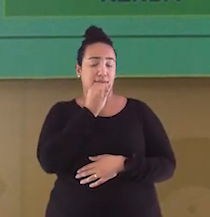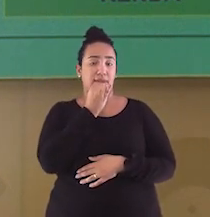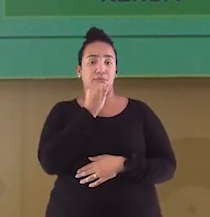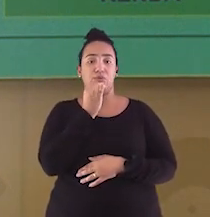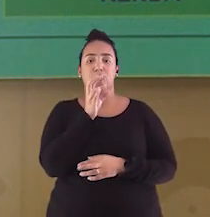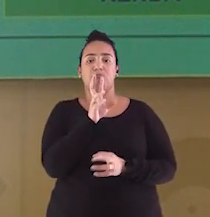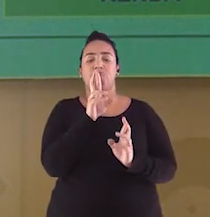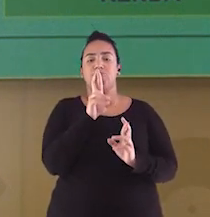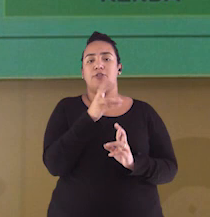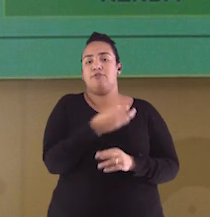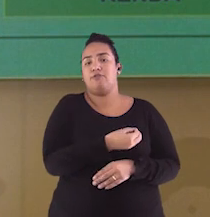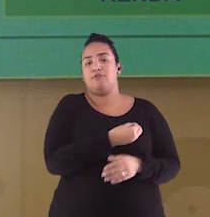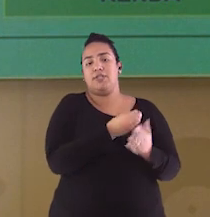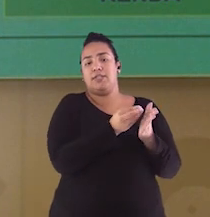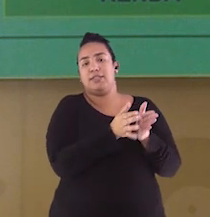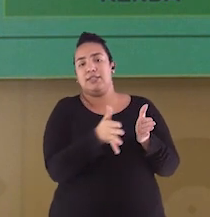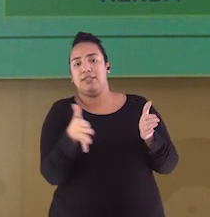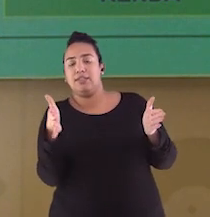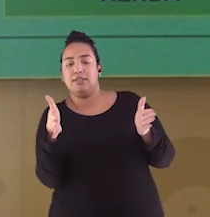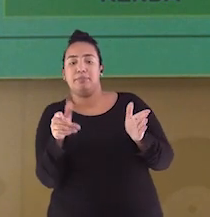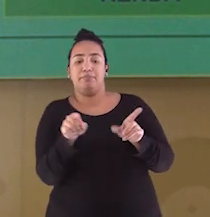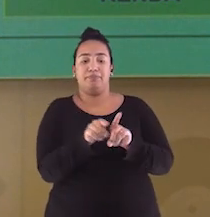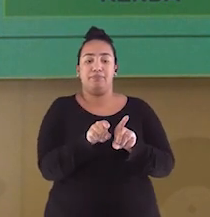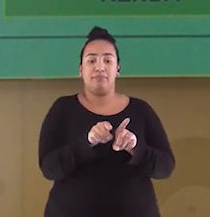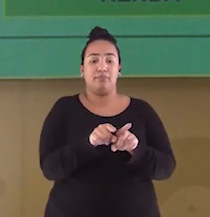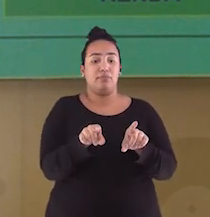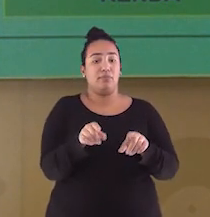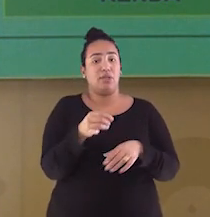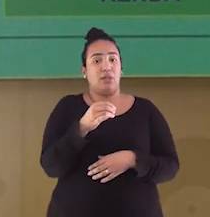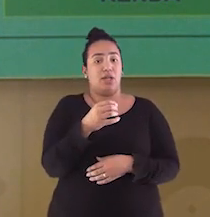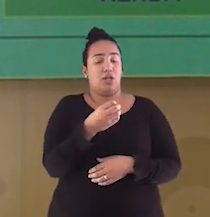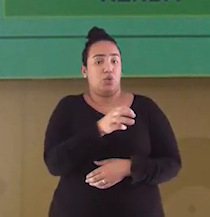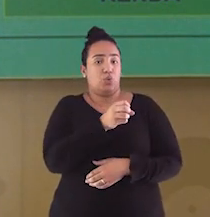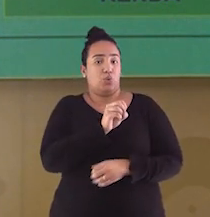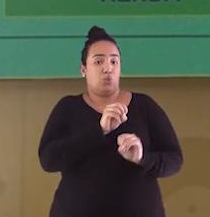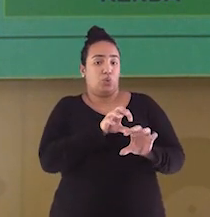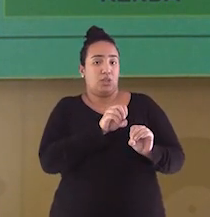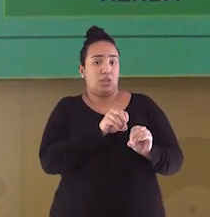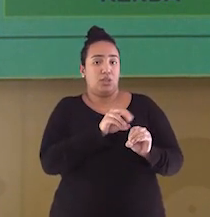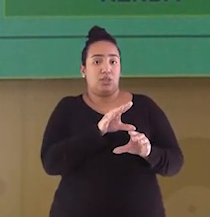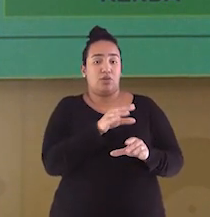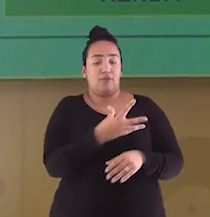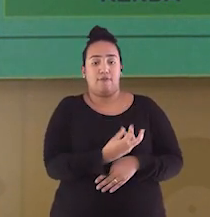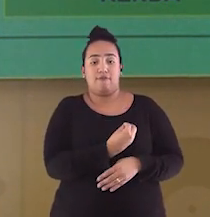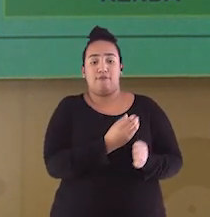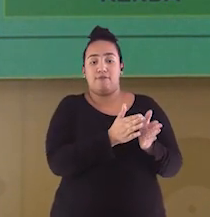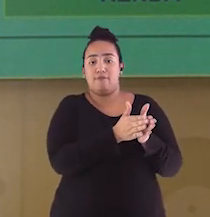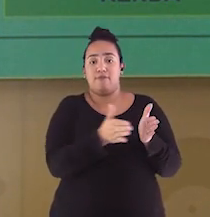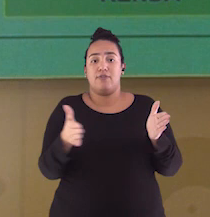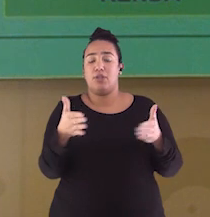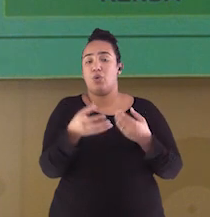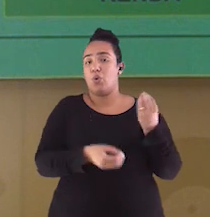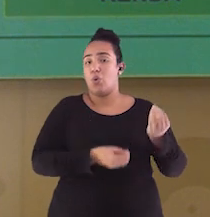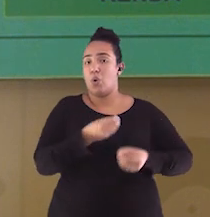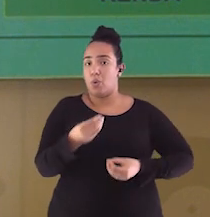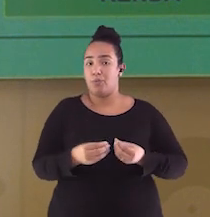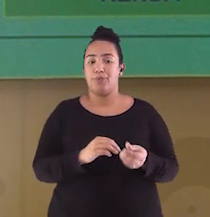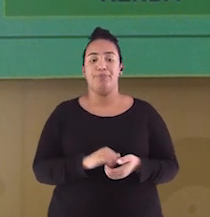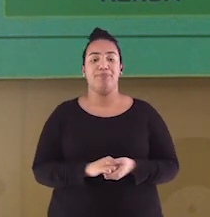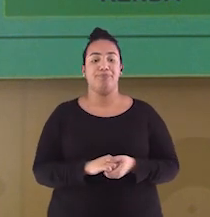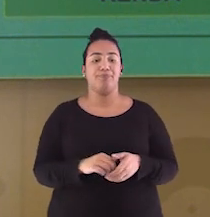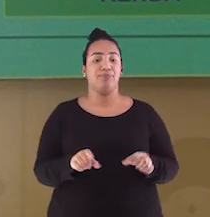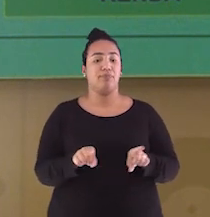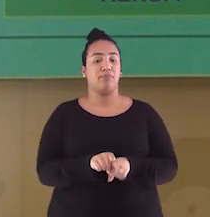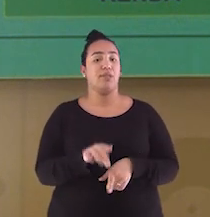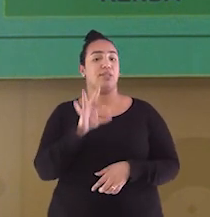da população, a média de anos de educação recebidos durante a vida de um indivíduo e a